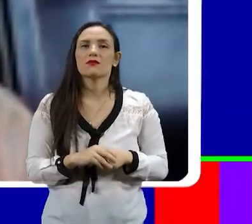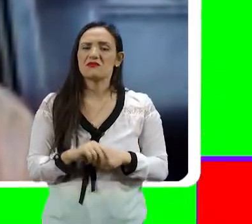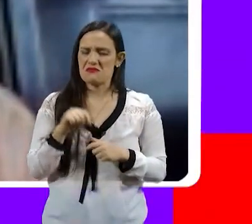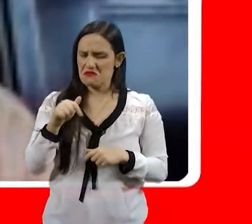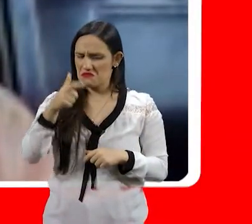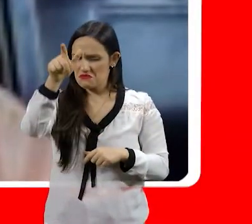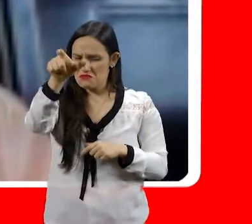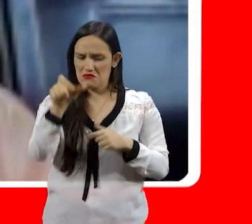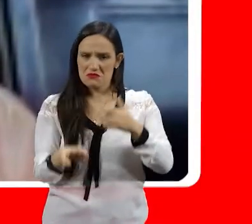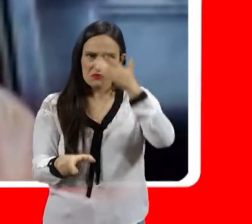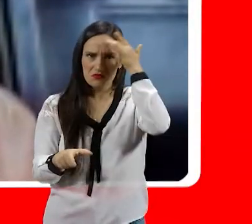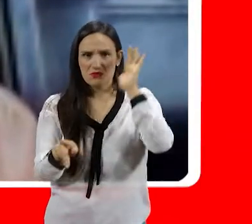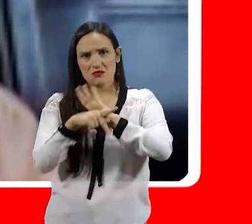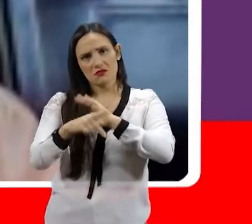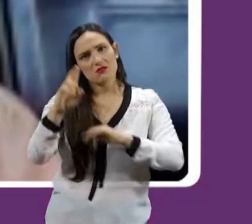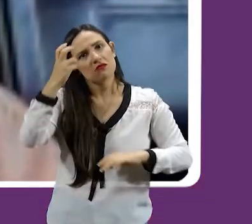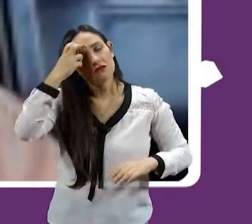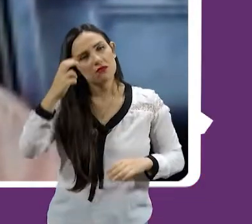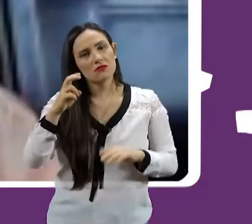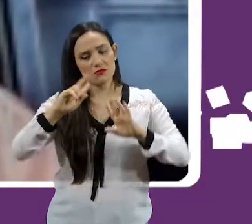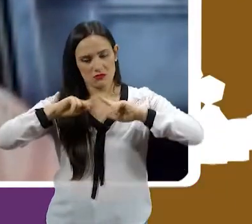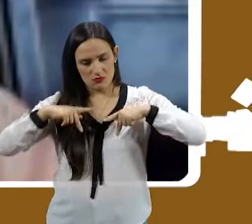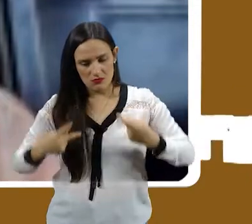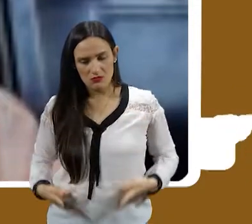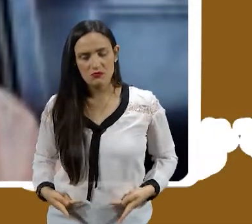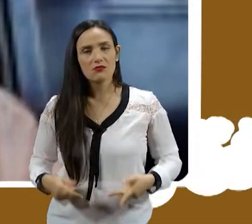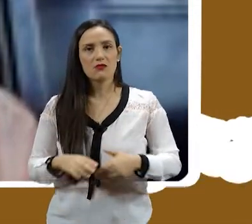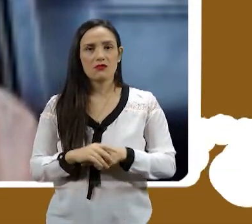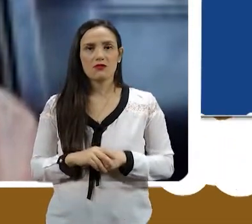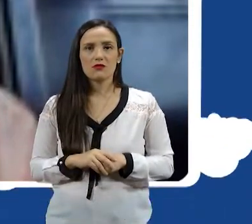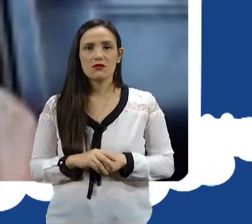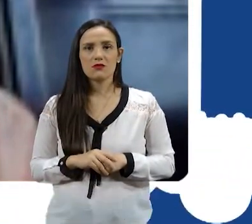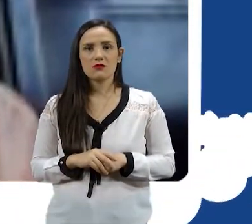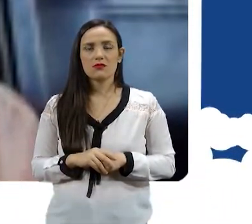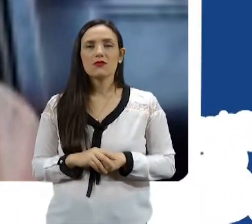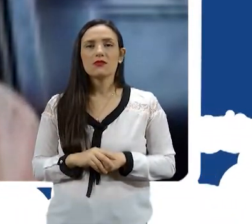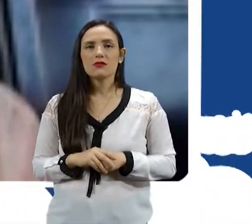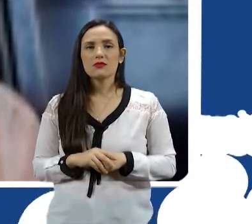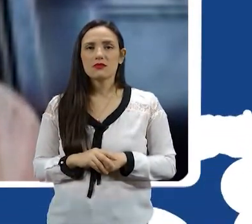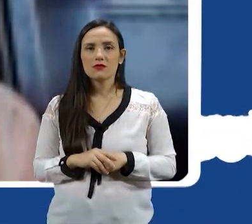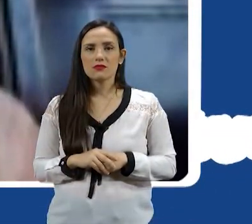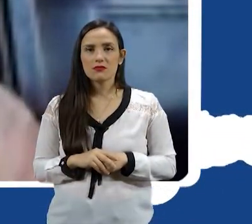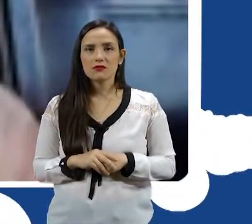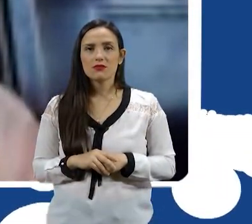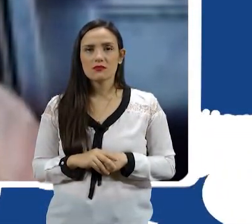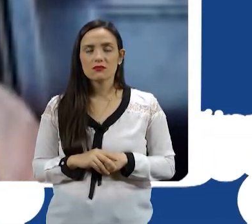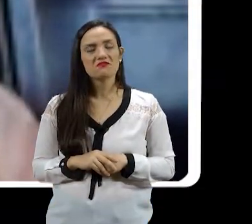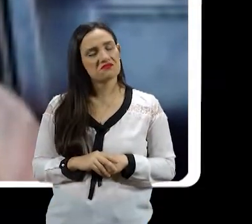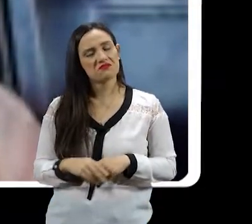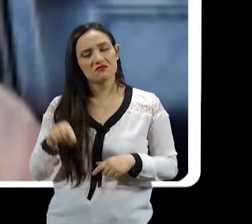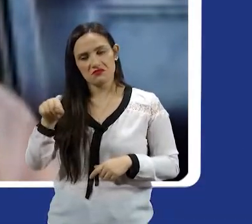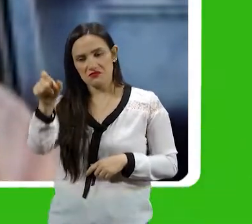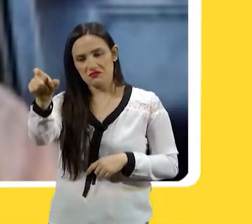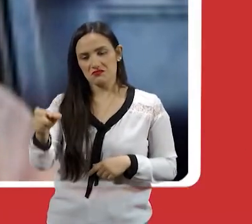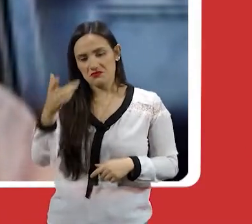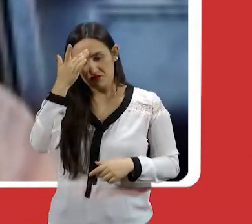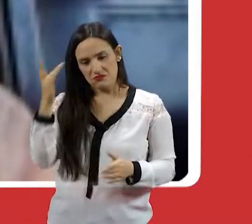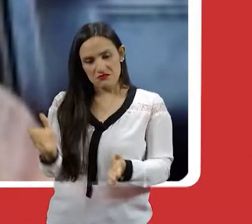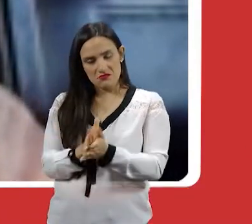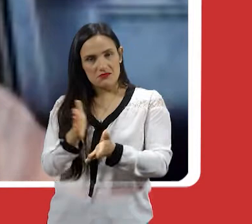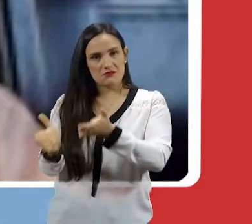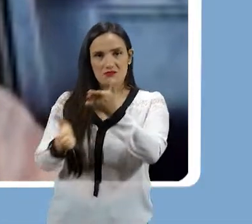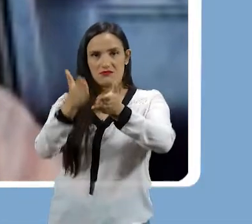um cara que valoriza a cultura, que valoriza o ser humano, que valoriza o próximo, e ele é um